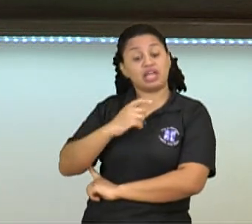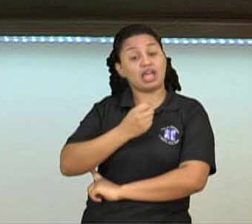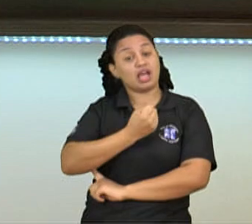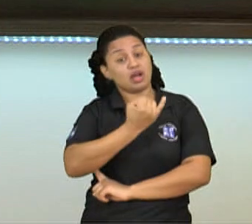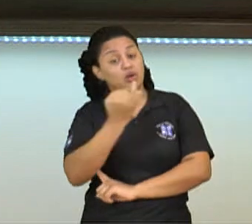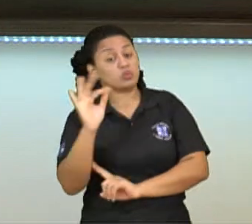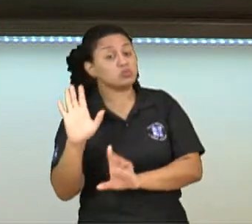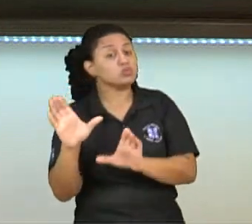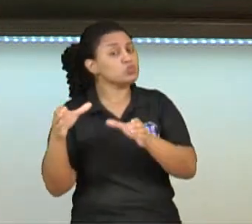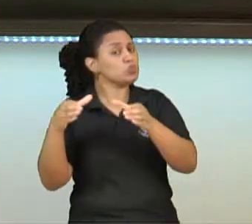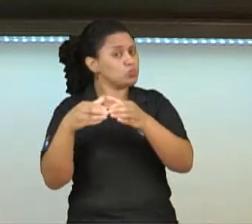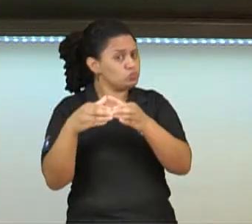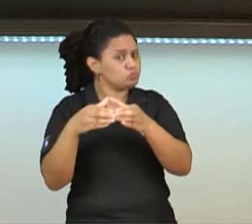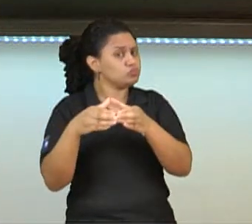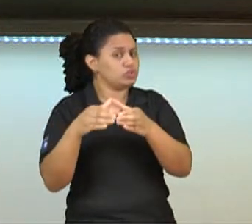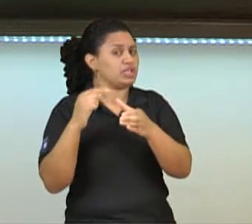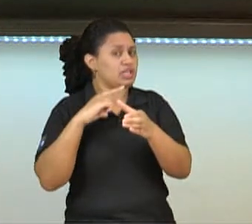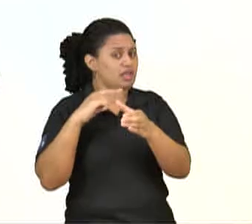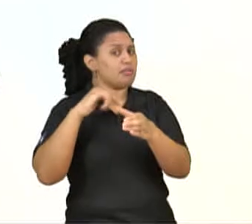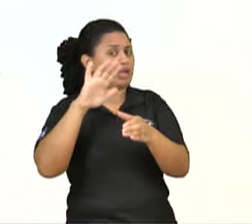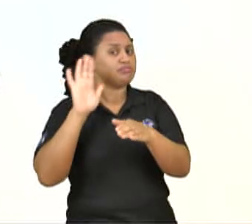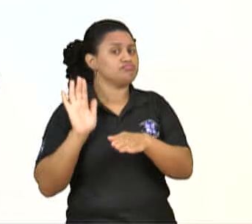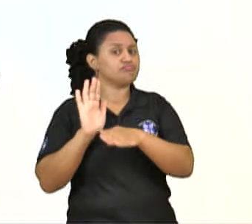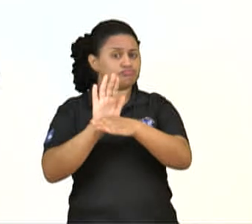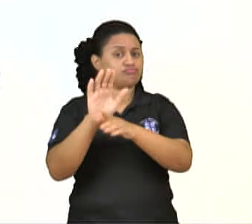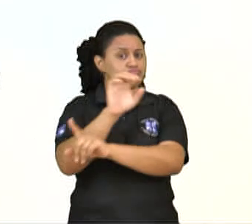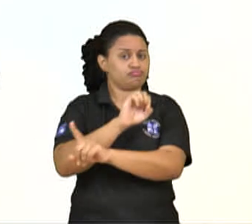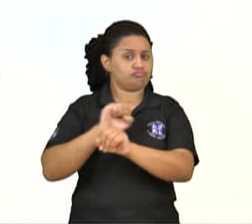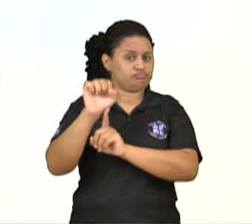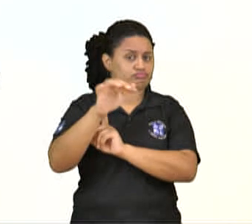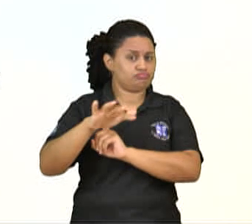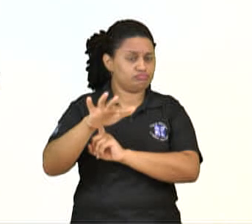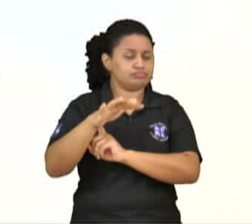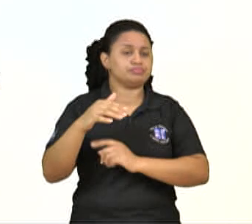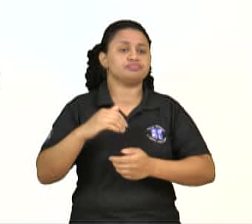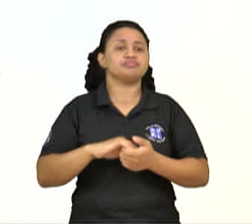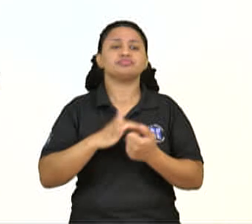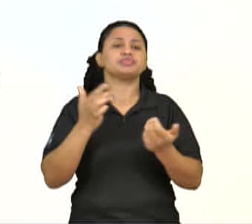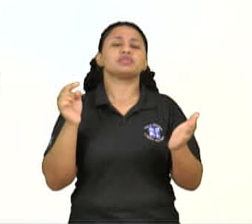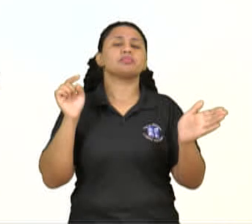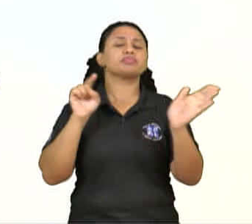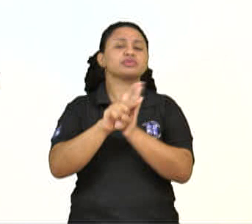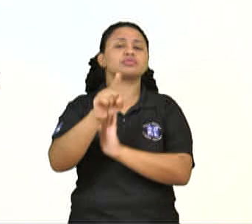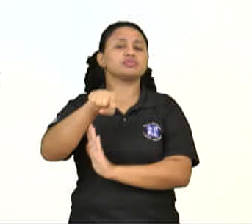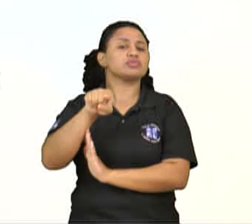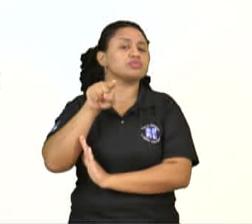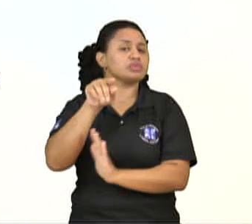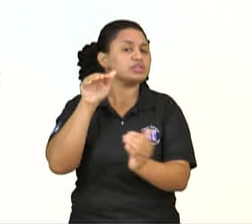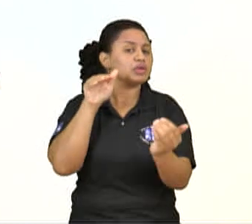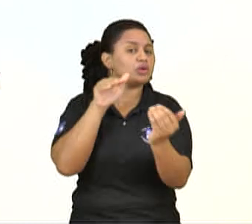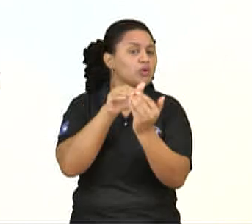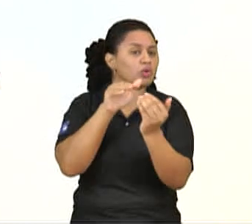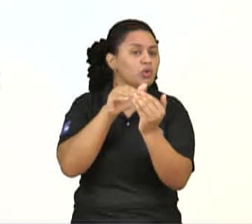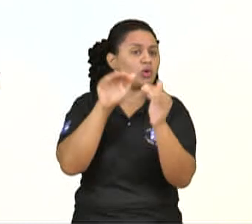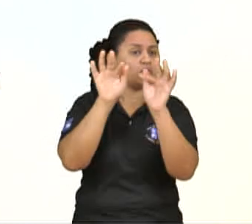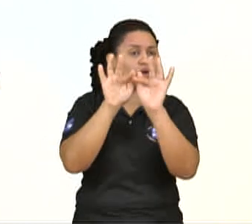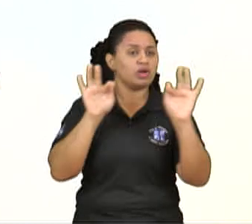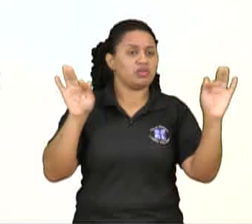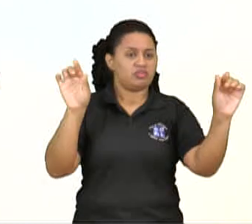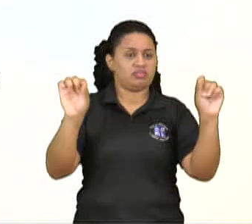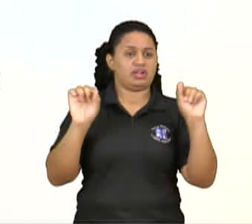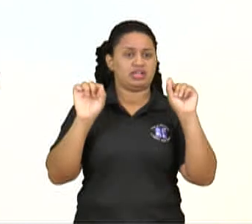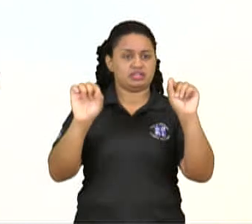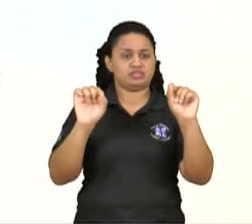privilégios sociais. Aí eu pergunto para vocês, você concorda com a frase de